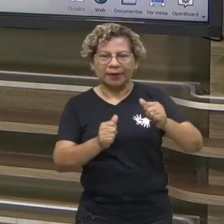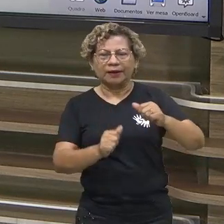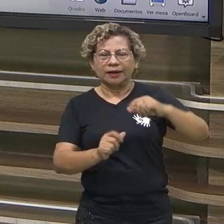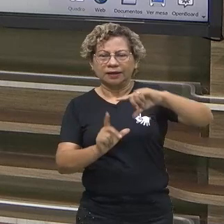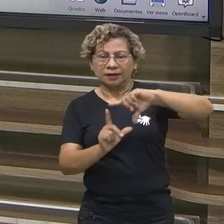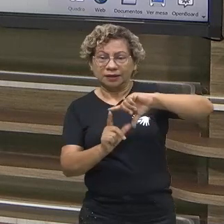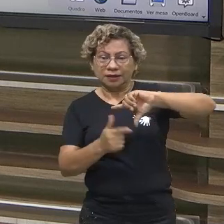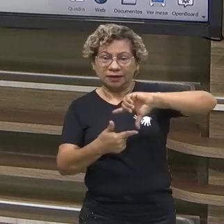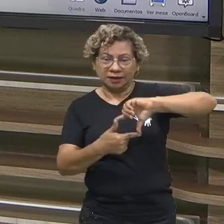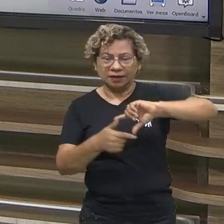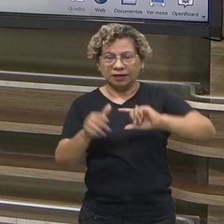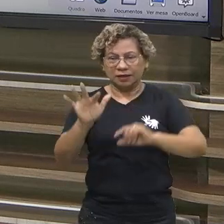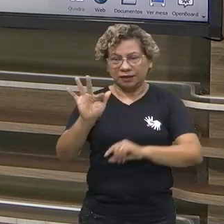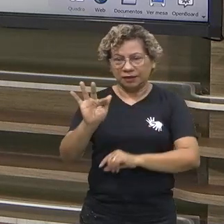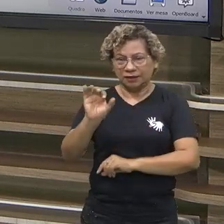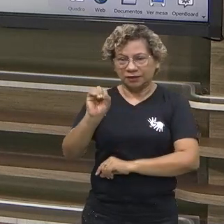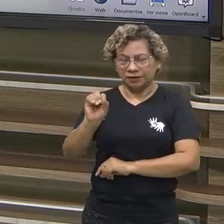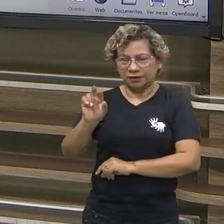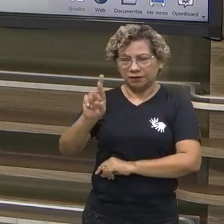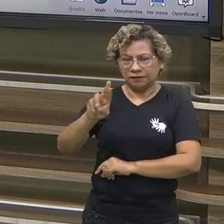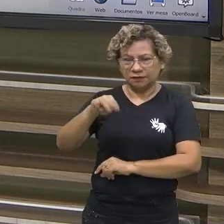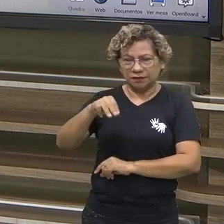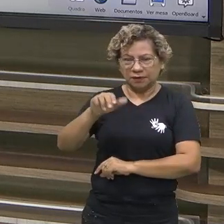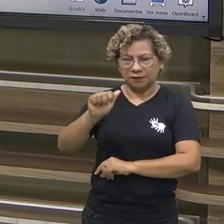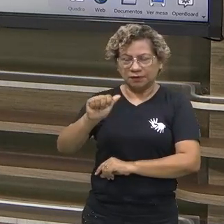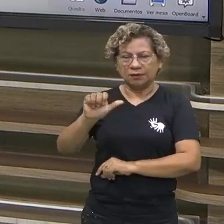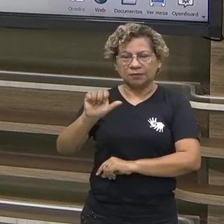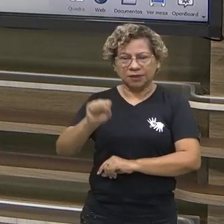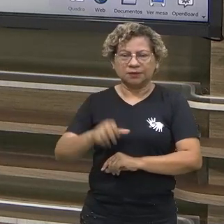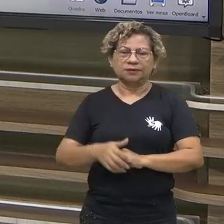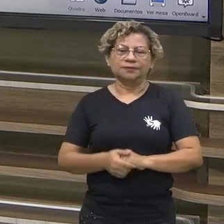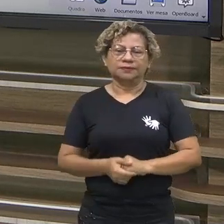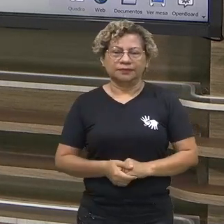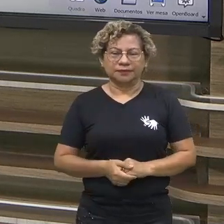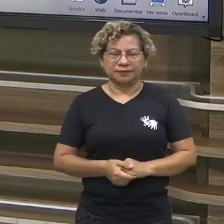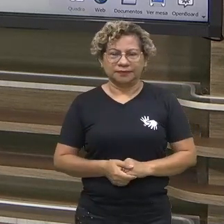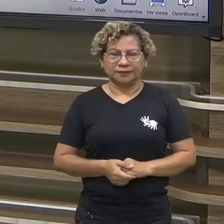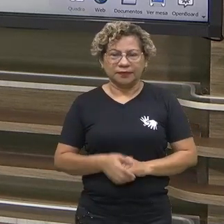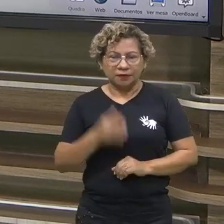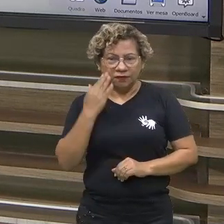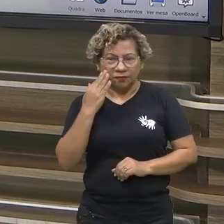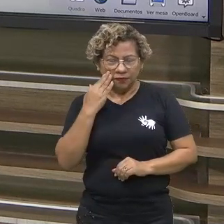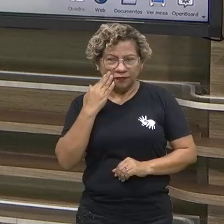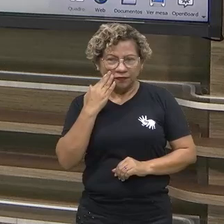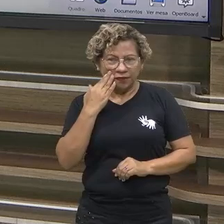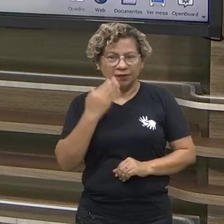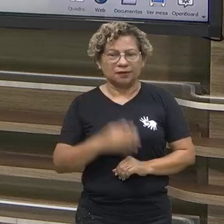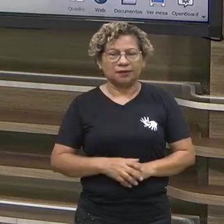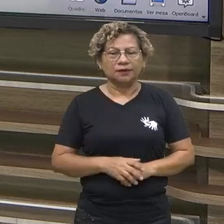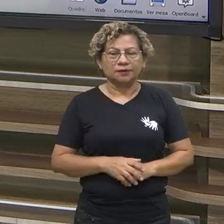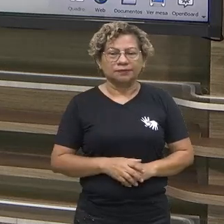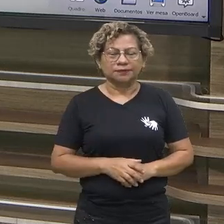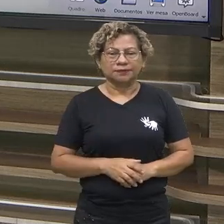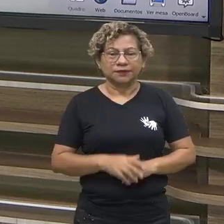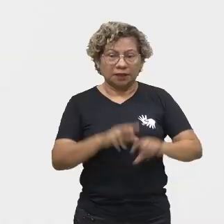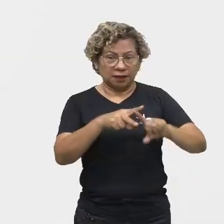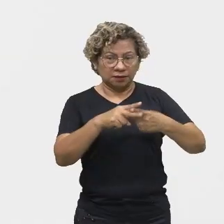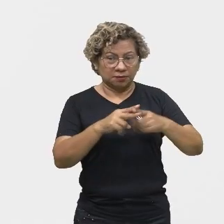que gênero artístico a gente observa essa obra e a gente pode identificar? Vamos ver a nossa resposta?